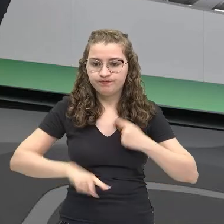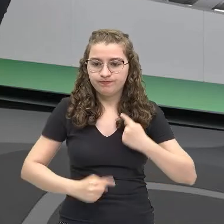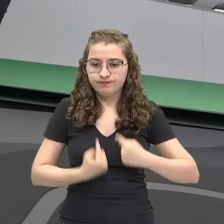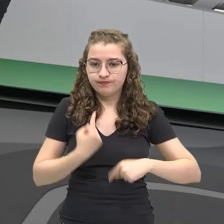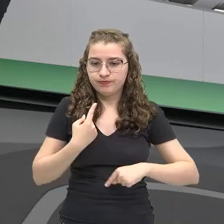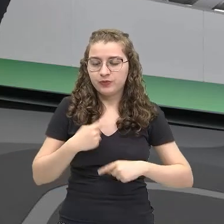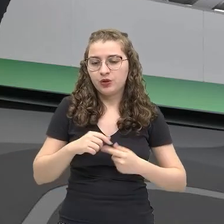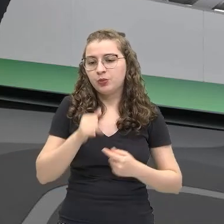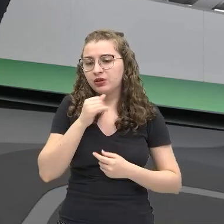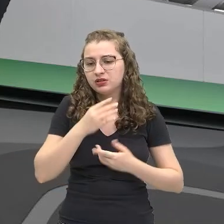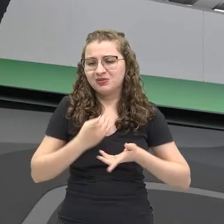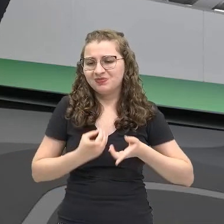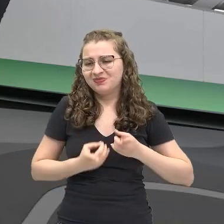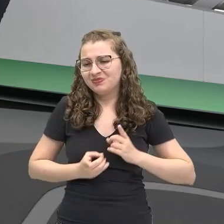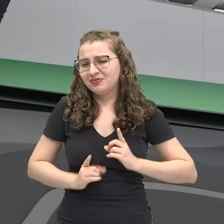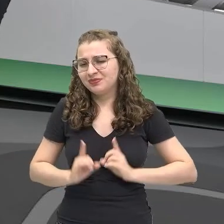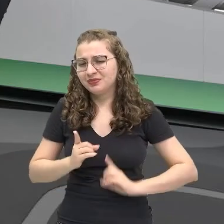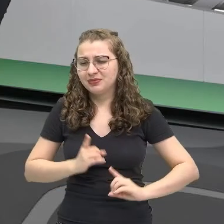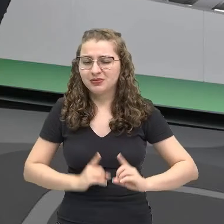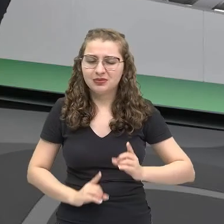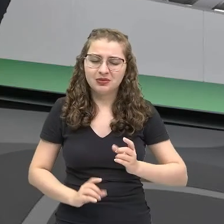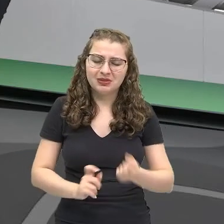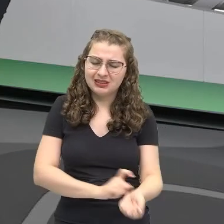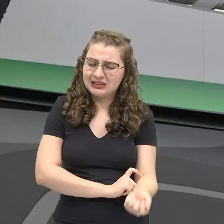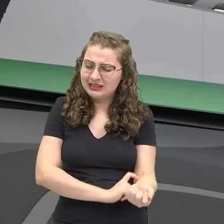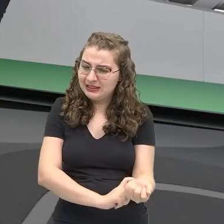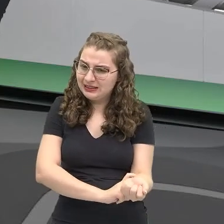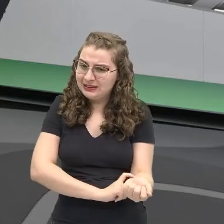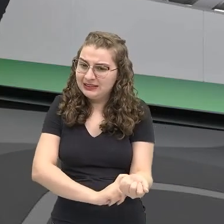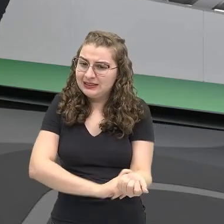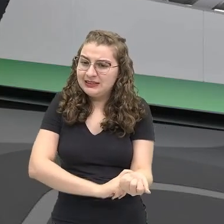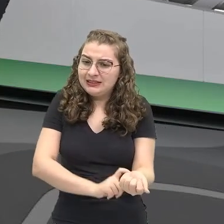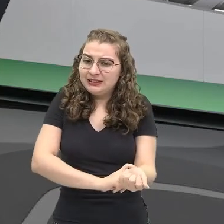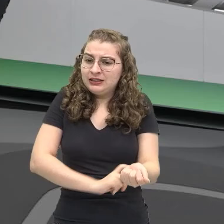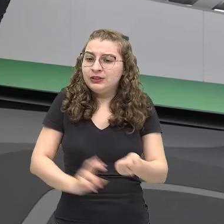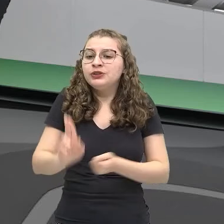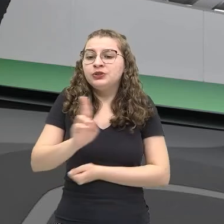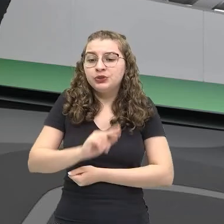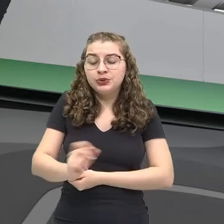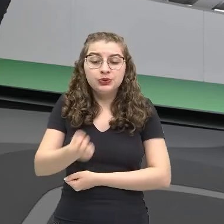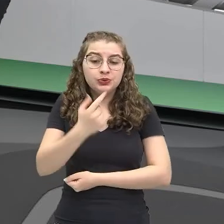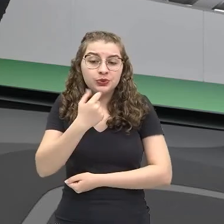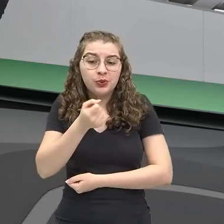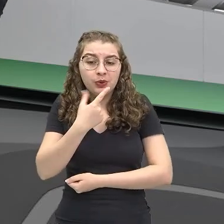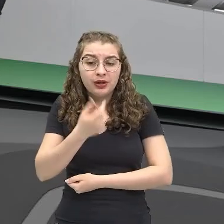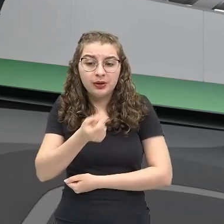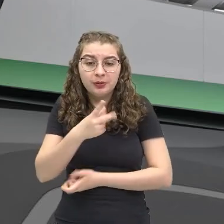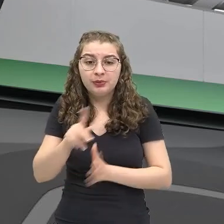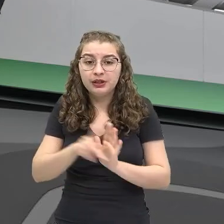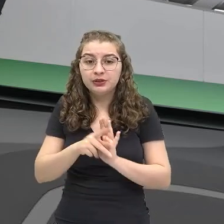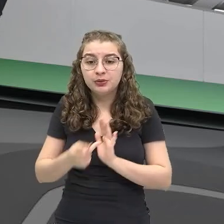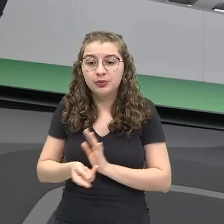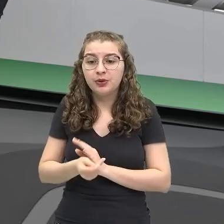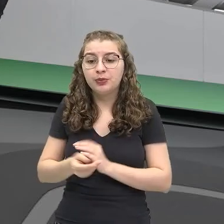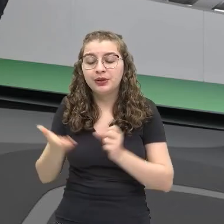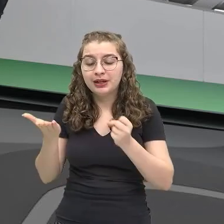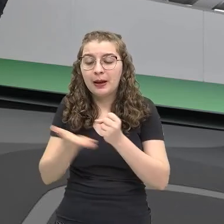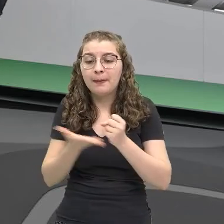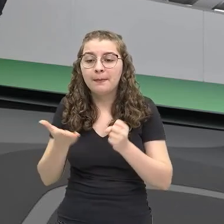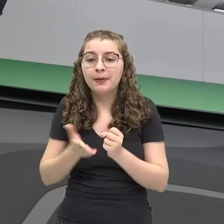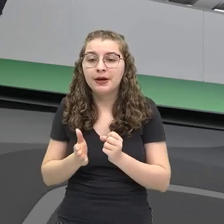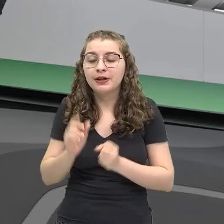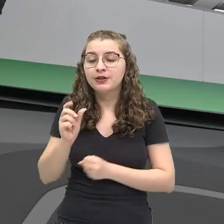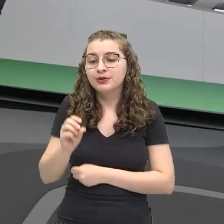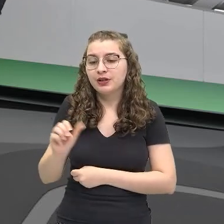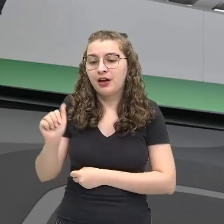tratar a depressão, para tratar a ansiedade, a gente utiliza medicamentos que tenham como base